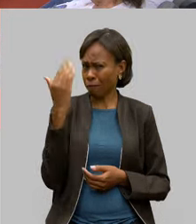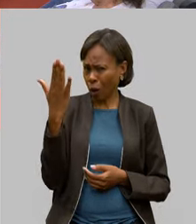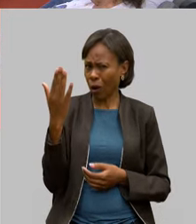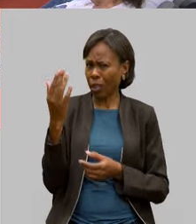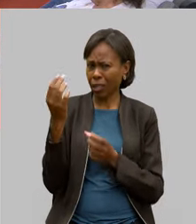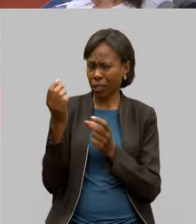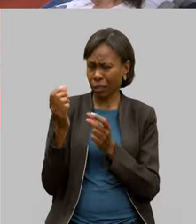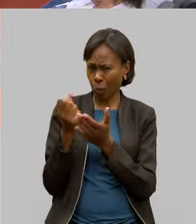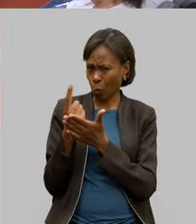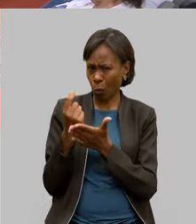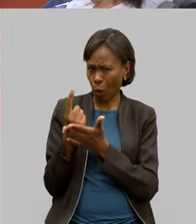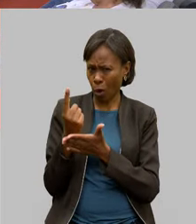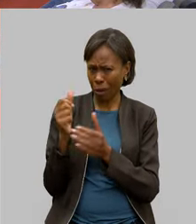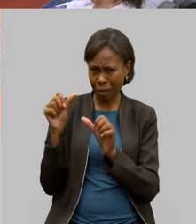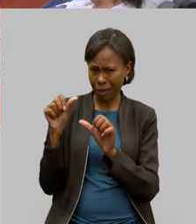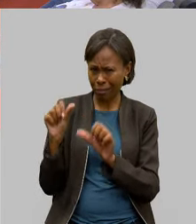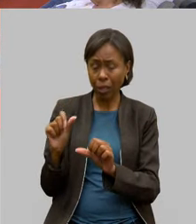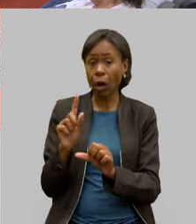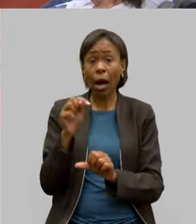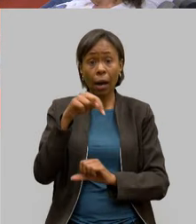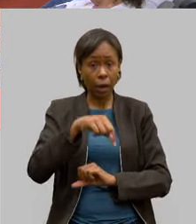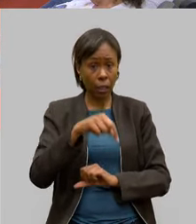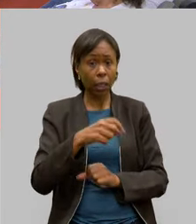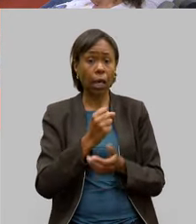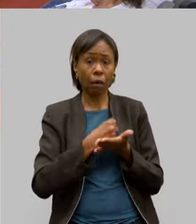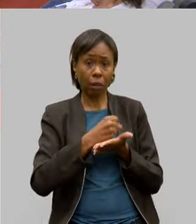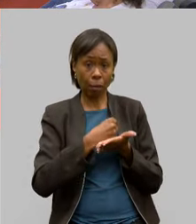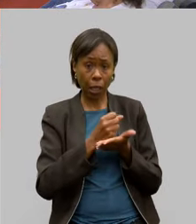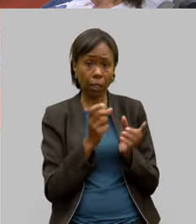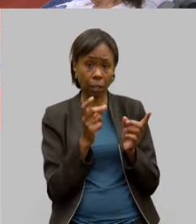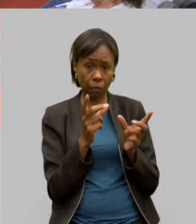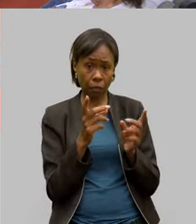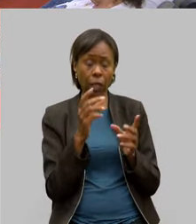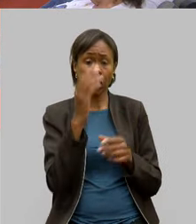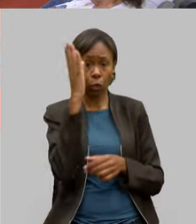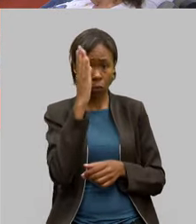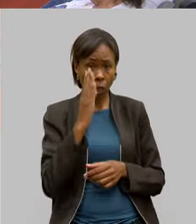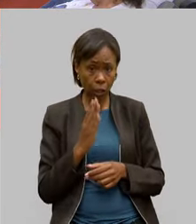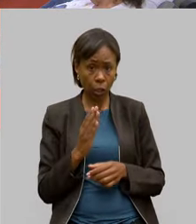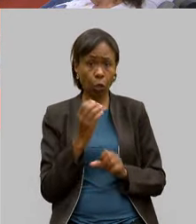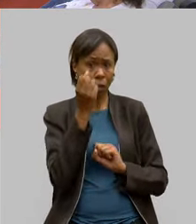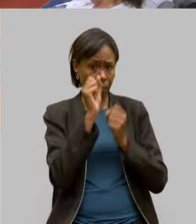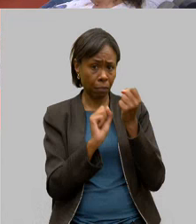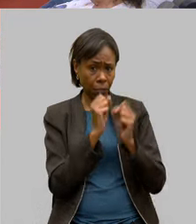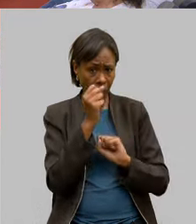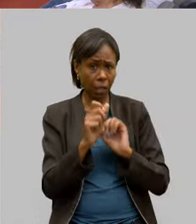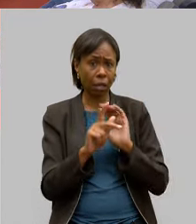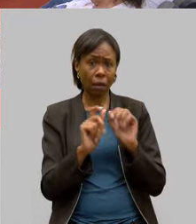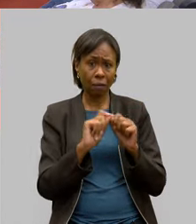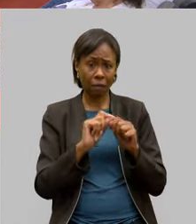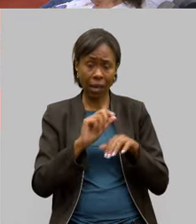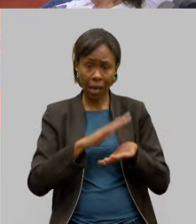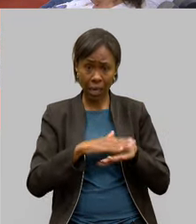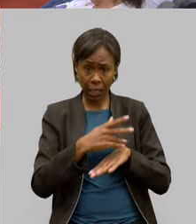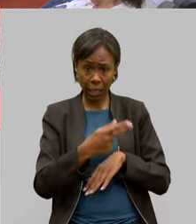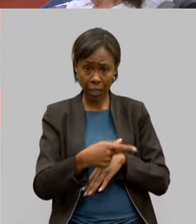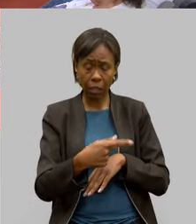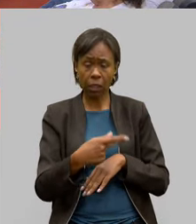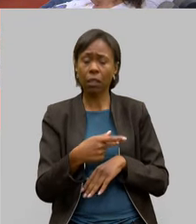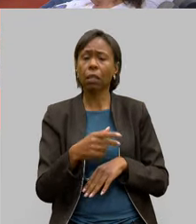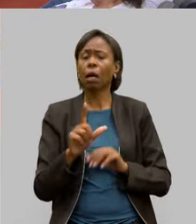remédios que são vendidos aqui na farmácia produzidos por empresas brasileiras a lei é tão estanque que ela faz com